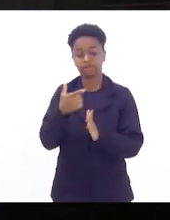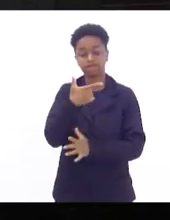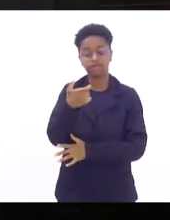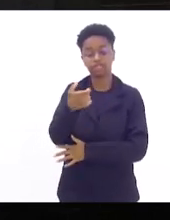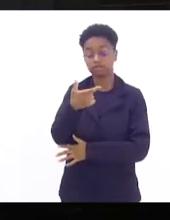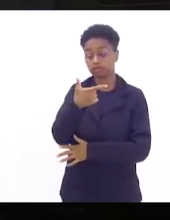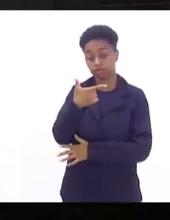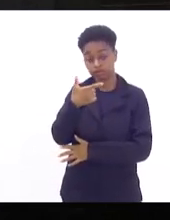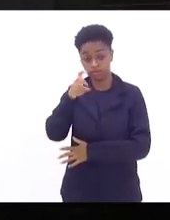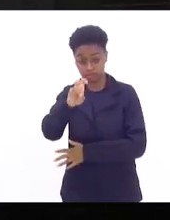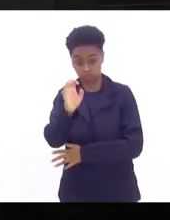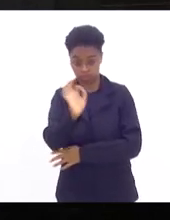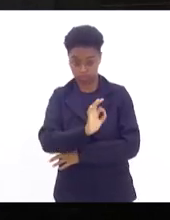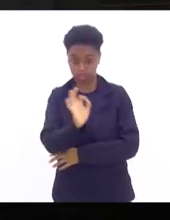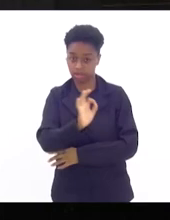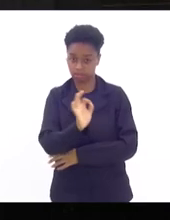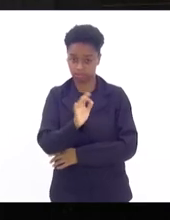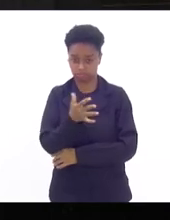25% aproximadamente.